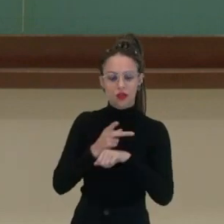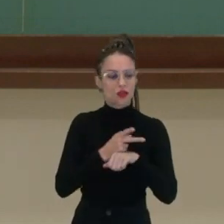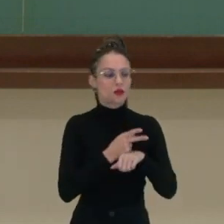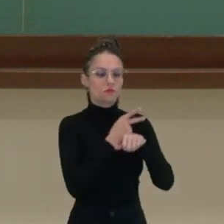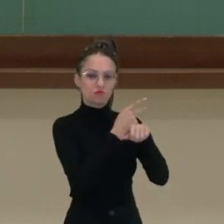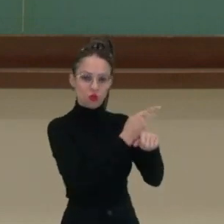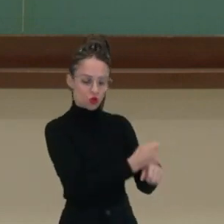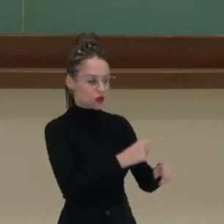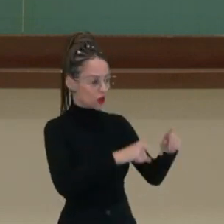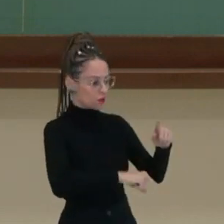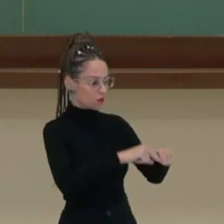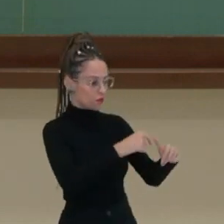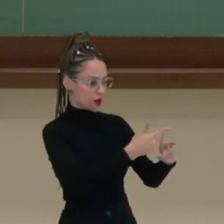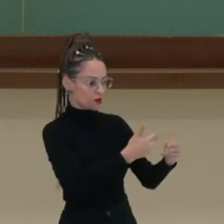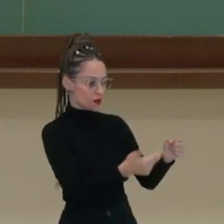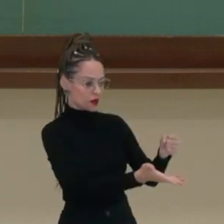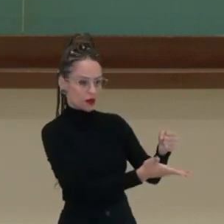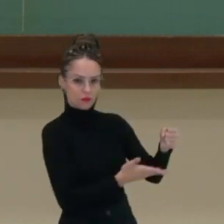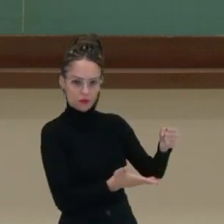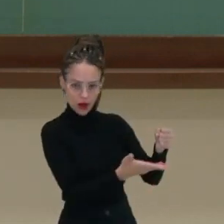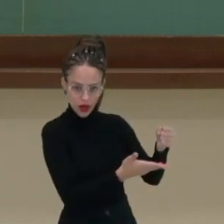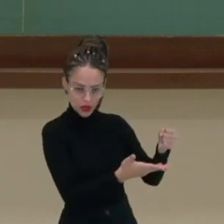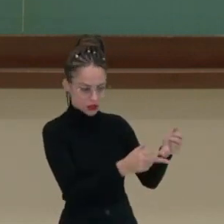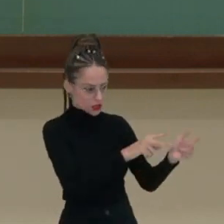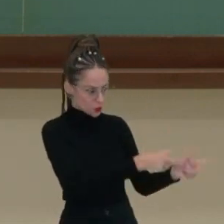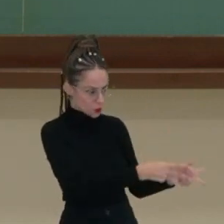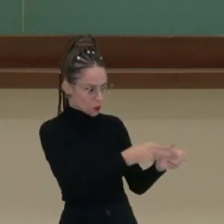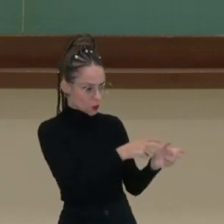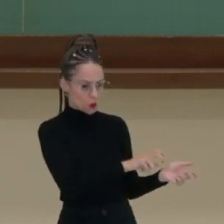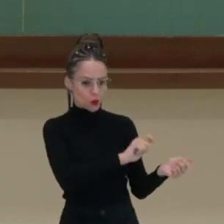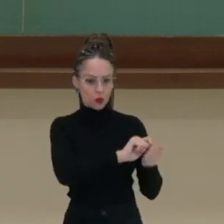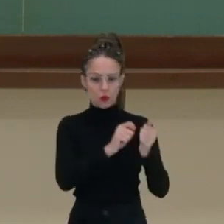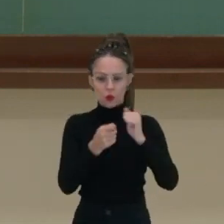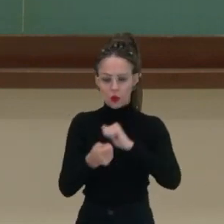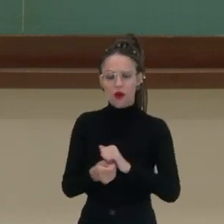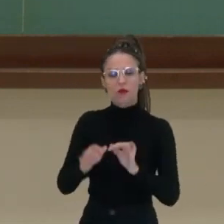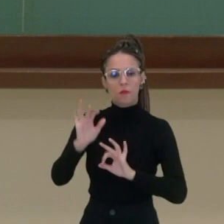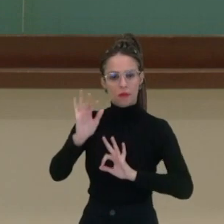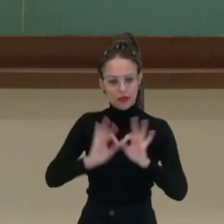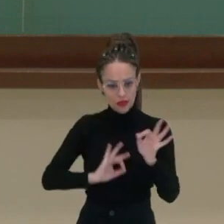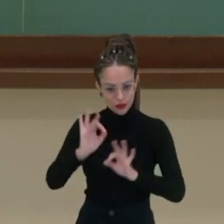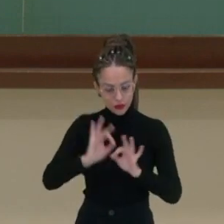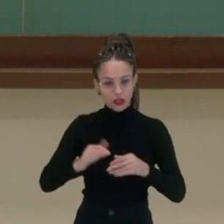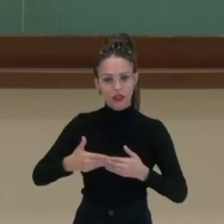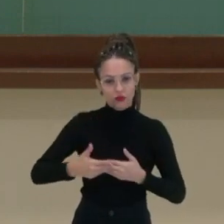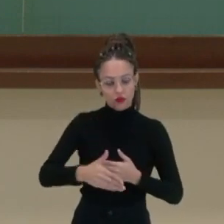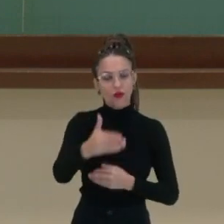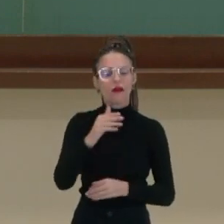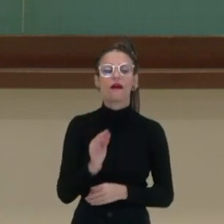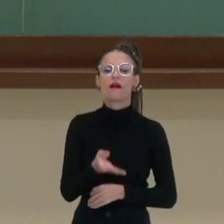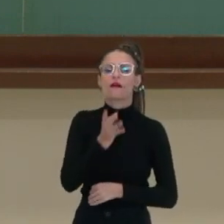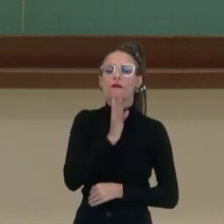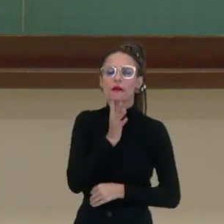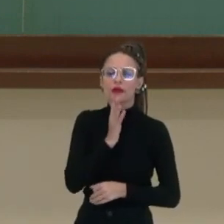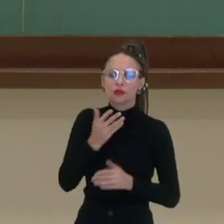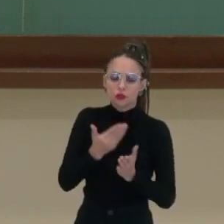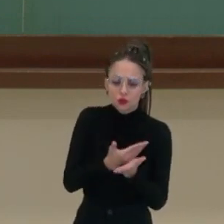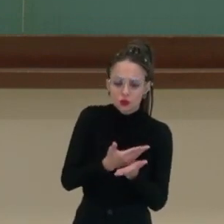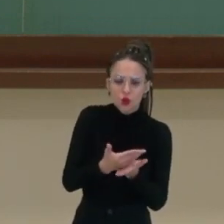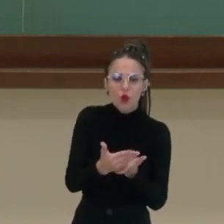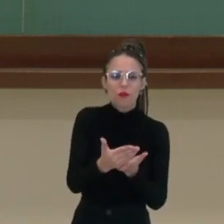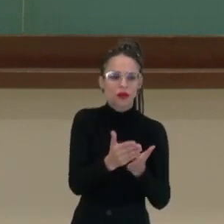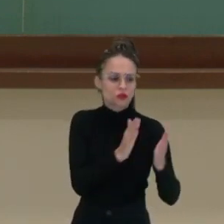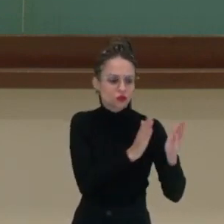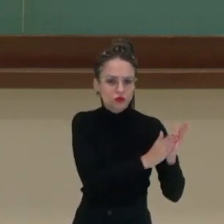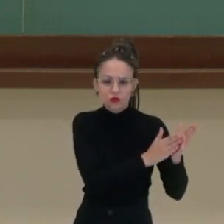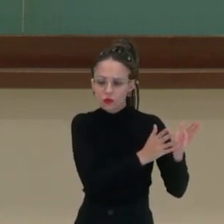matéria-prima, ele planeja o que ele vai fazer enquanto aquele artefato, e ele conhece desde o início até o fim,